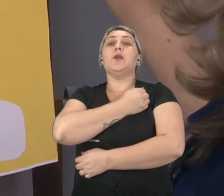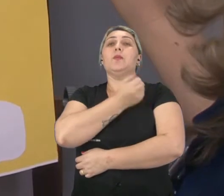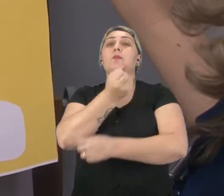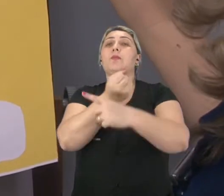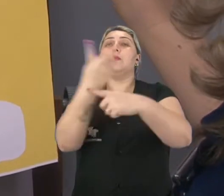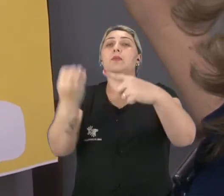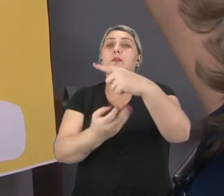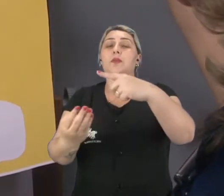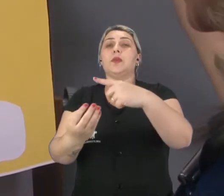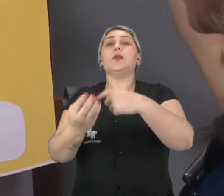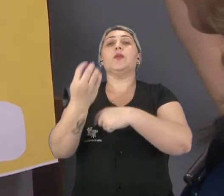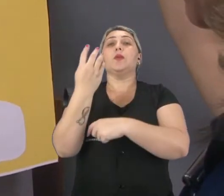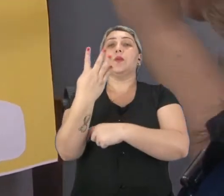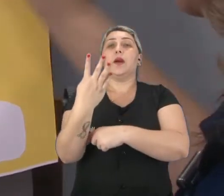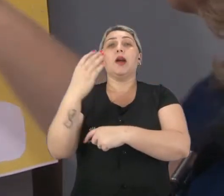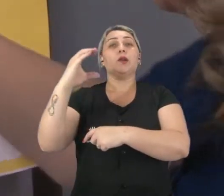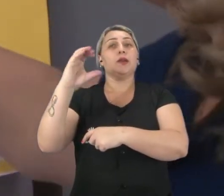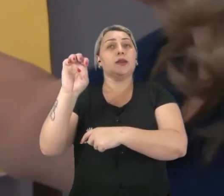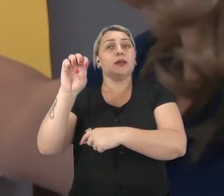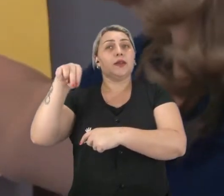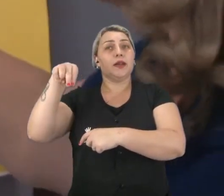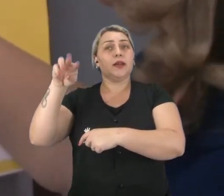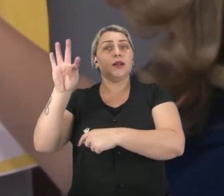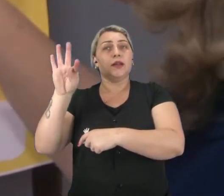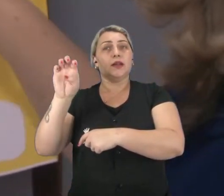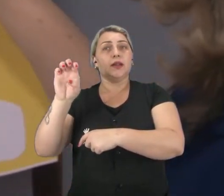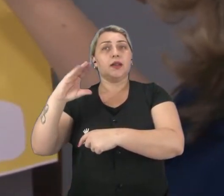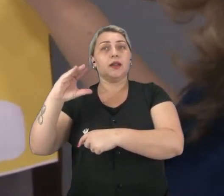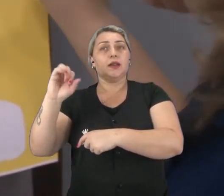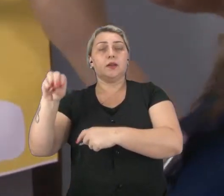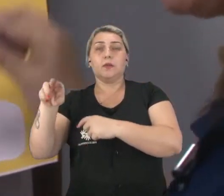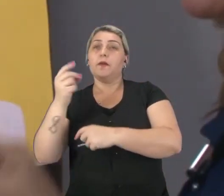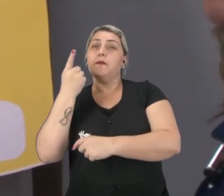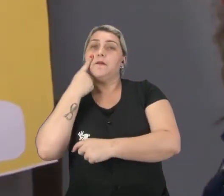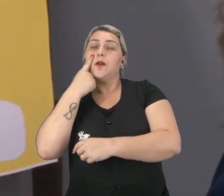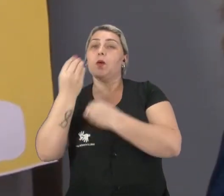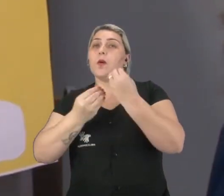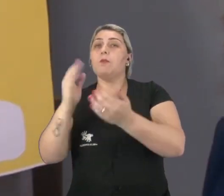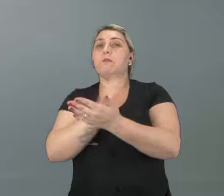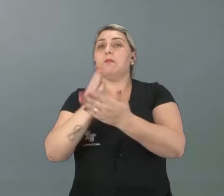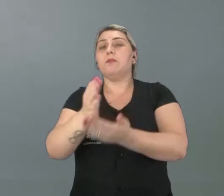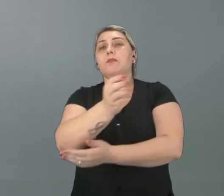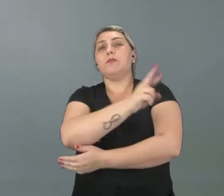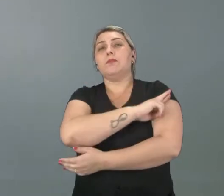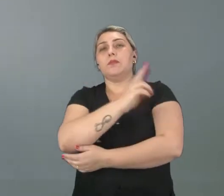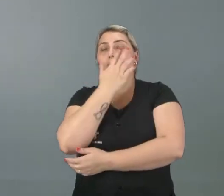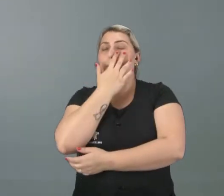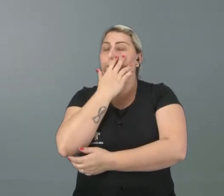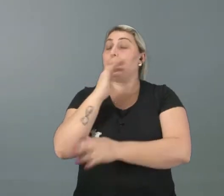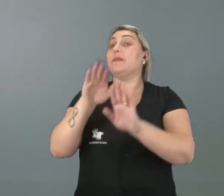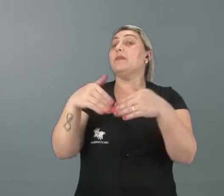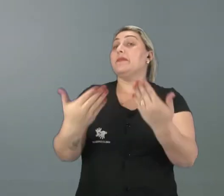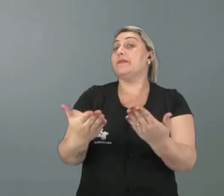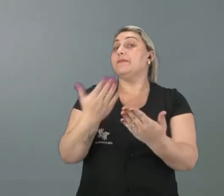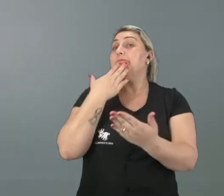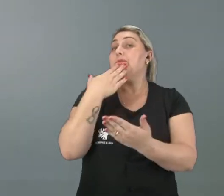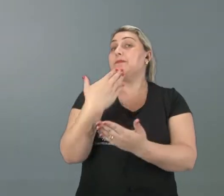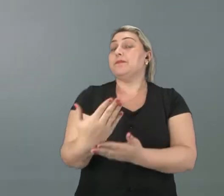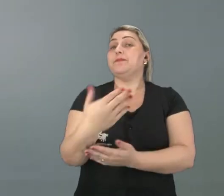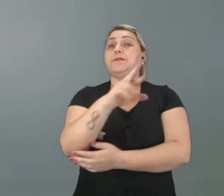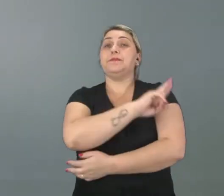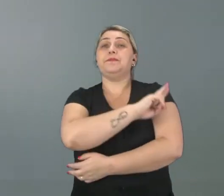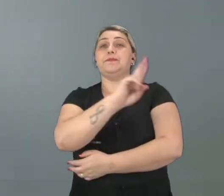decimal 4/100. Veja como alguns deles representavam. Quanto foi que ela pediu para